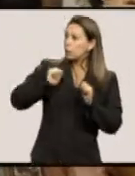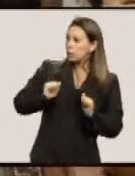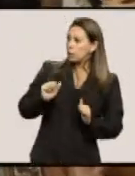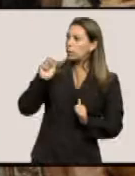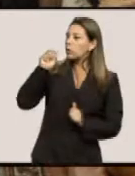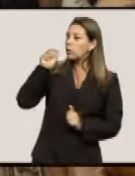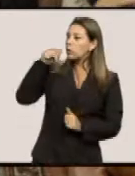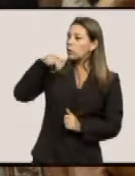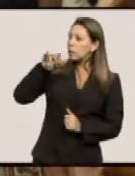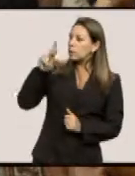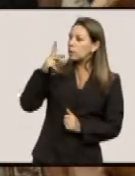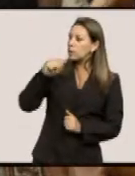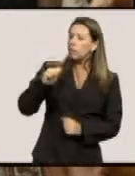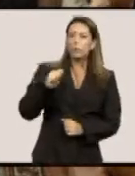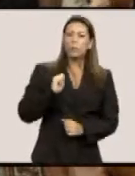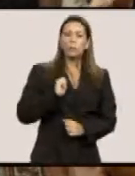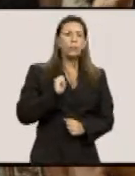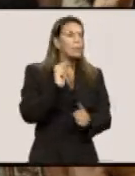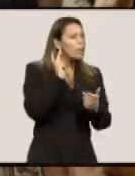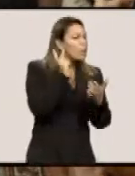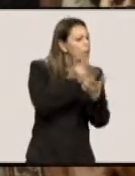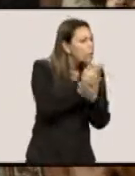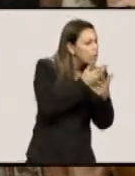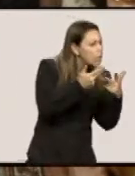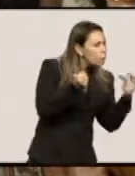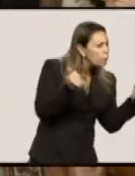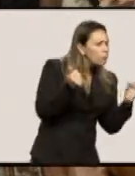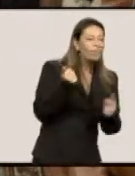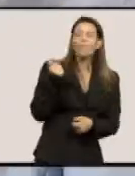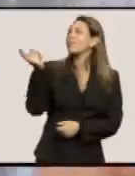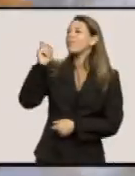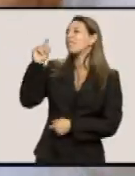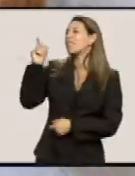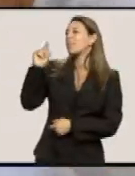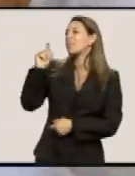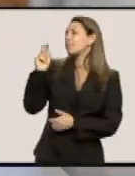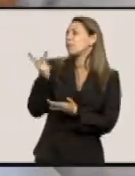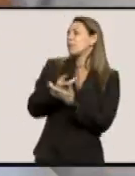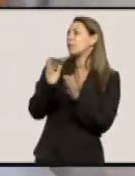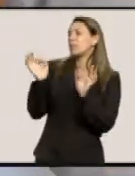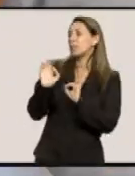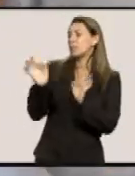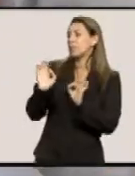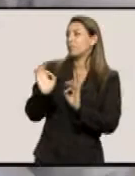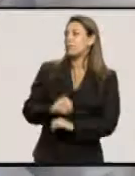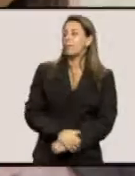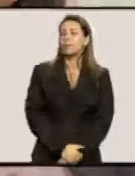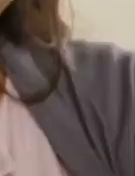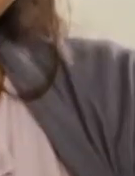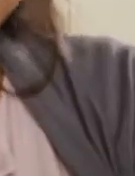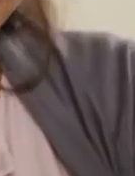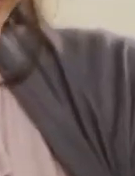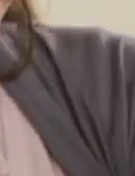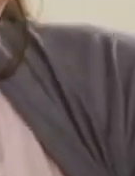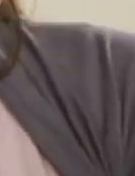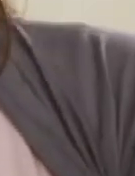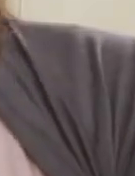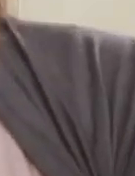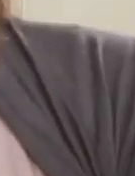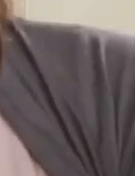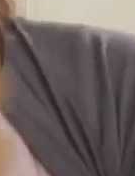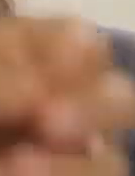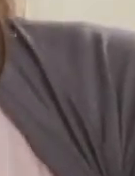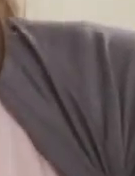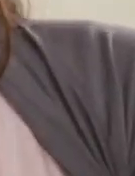descanso, Aninha. Aconteceu alguma coisa? Não, Aninha, não aconteceu. Ele coça a cabeça.